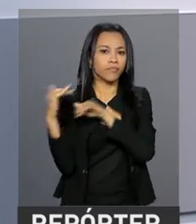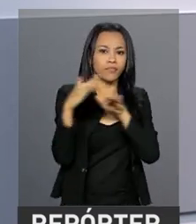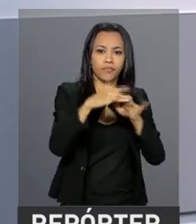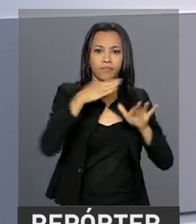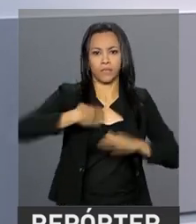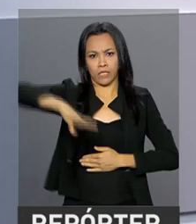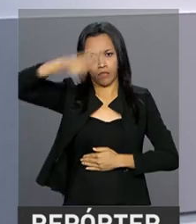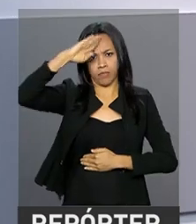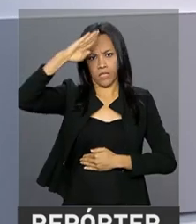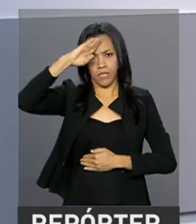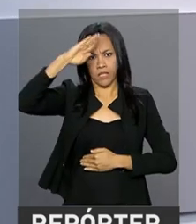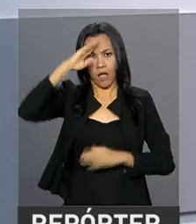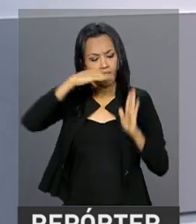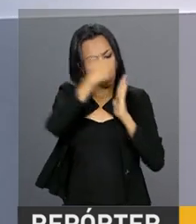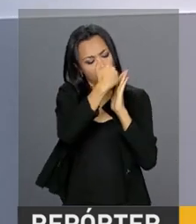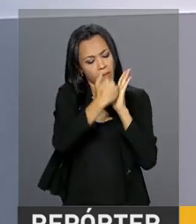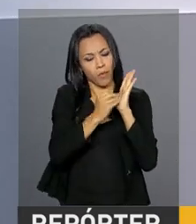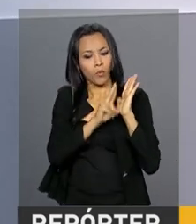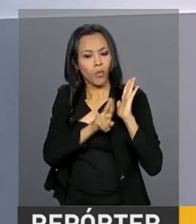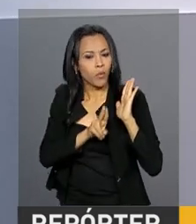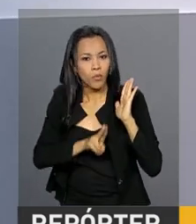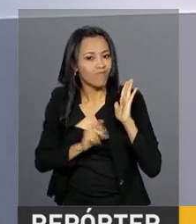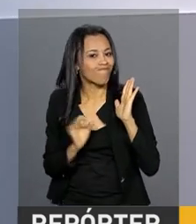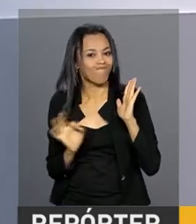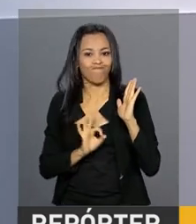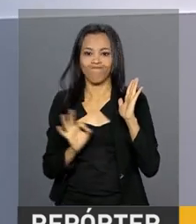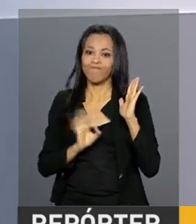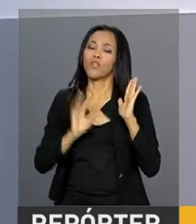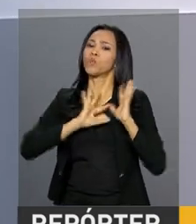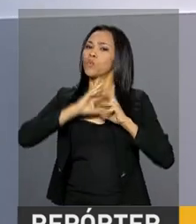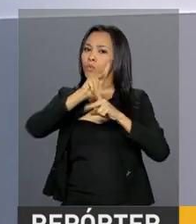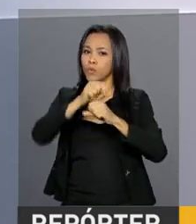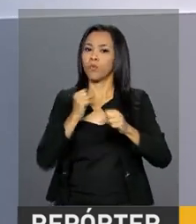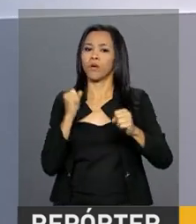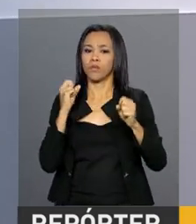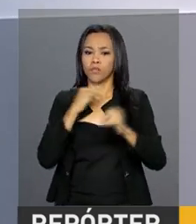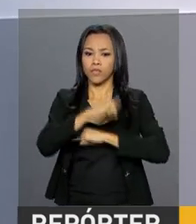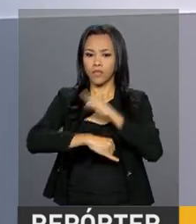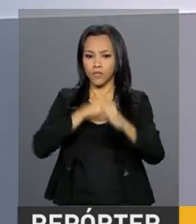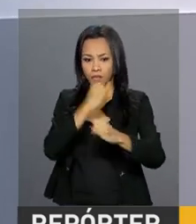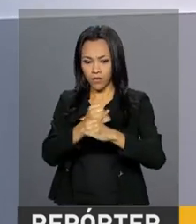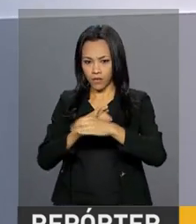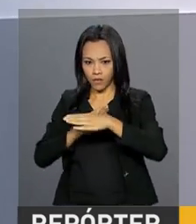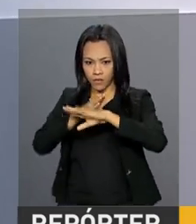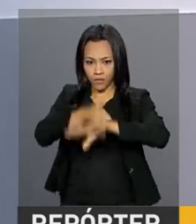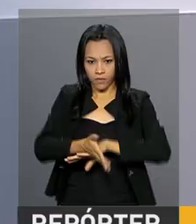o alistamento este ano todos os detalhes estão em alistamento.eb.1000.br